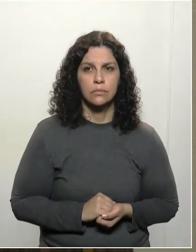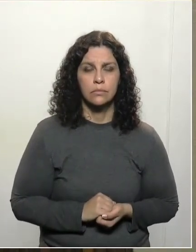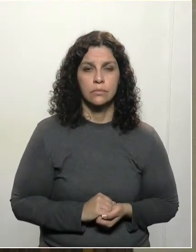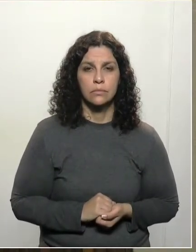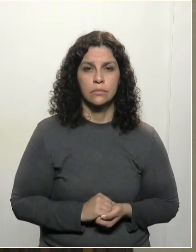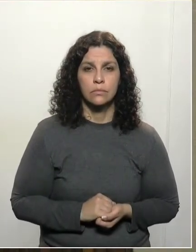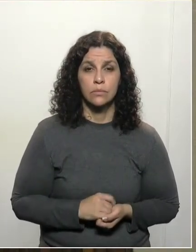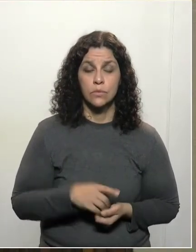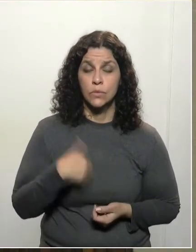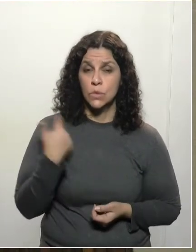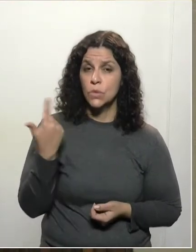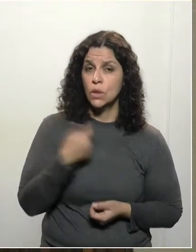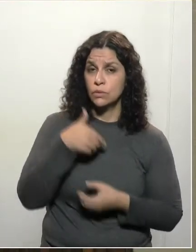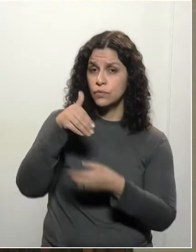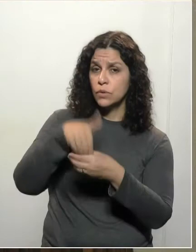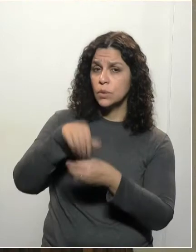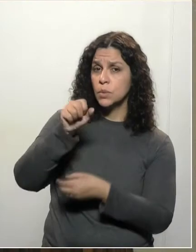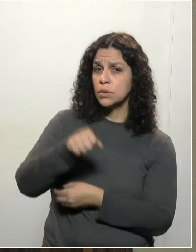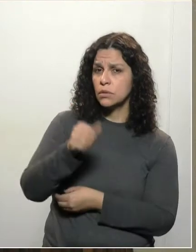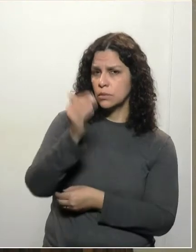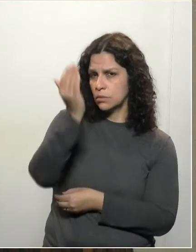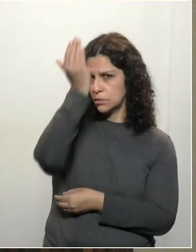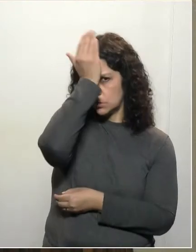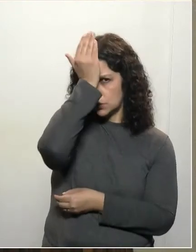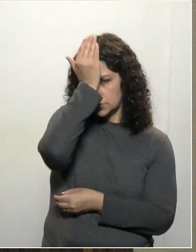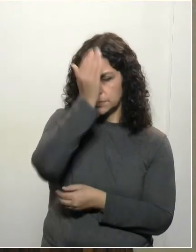Nosso voto é sim.